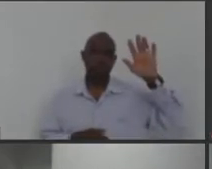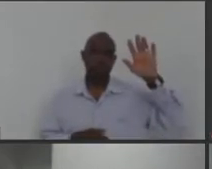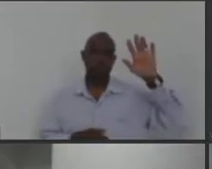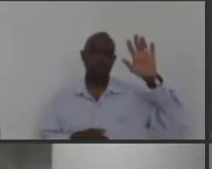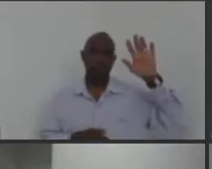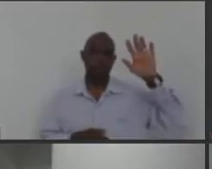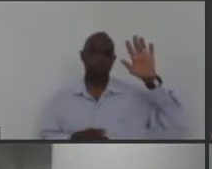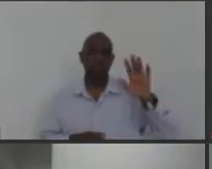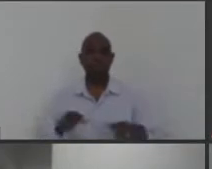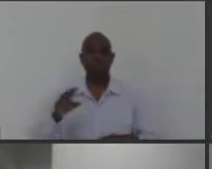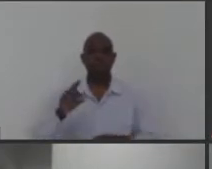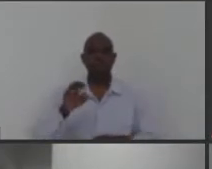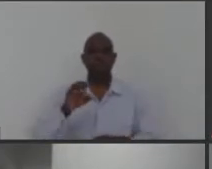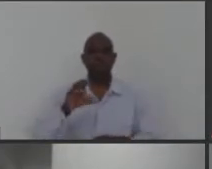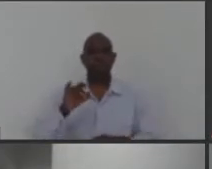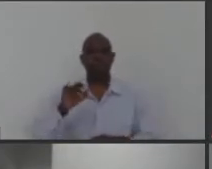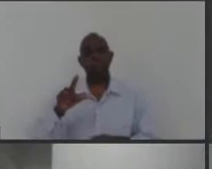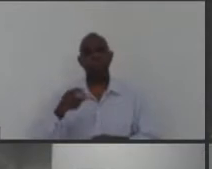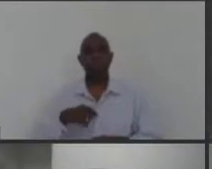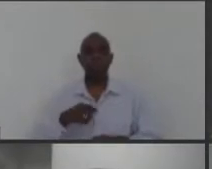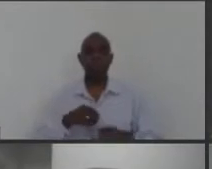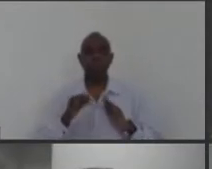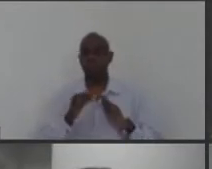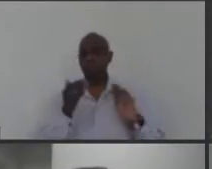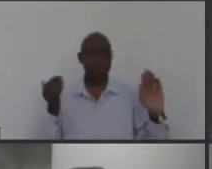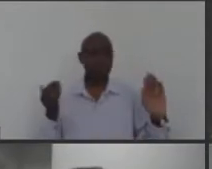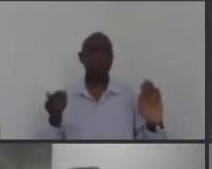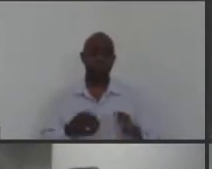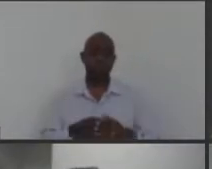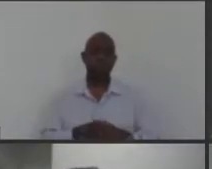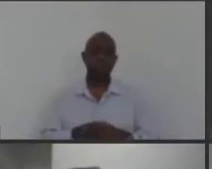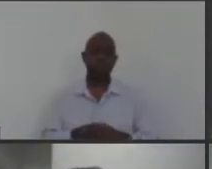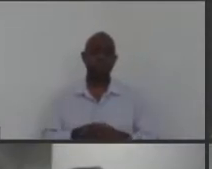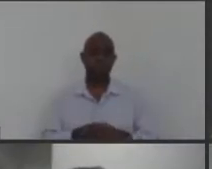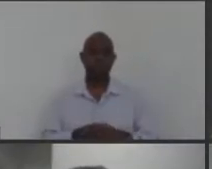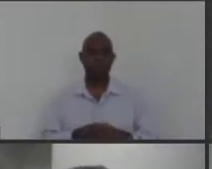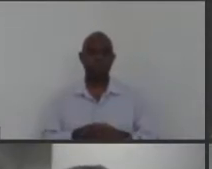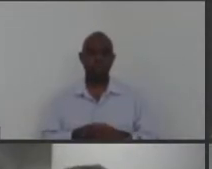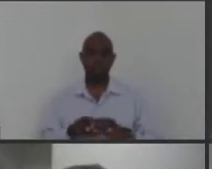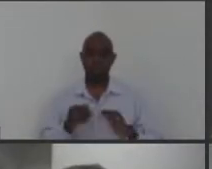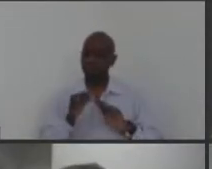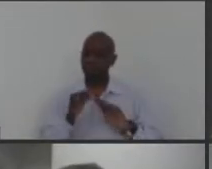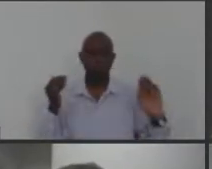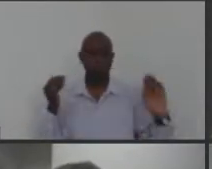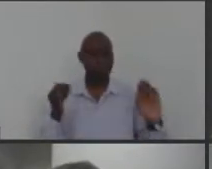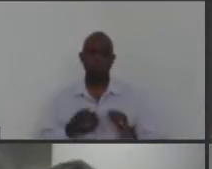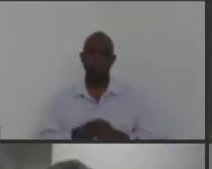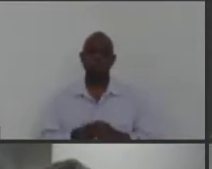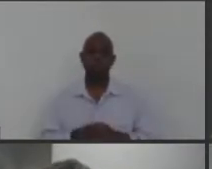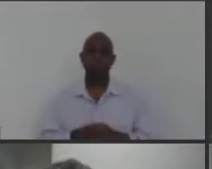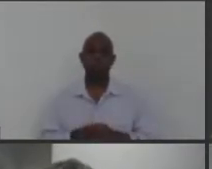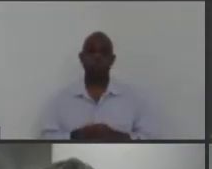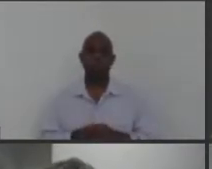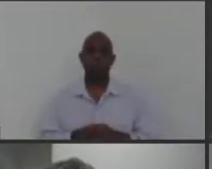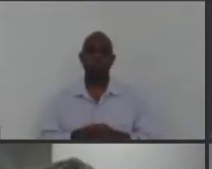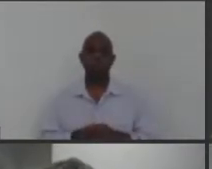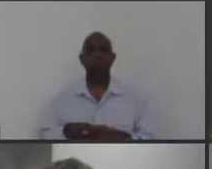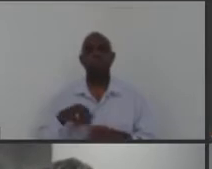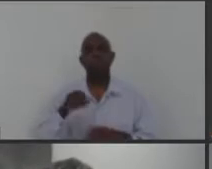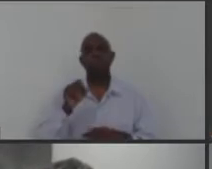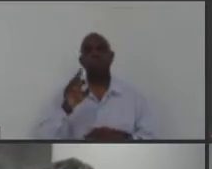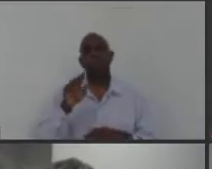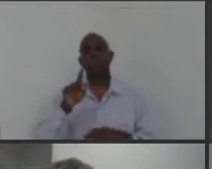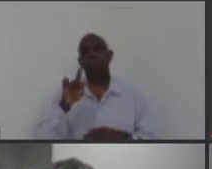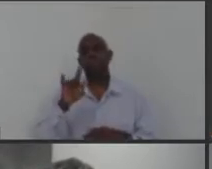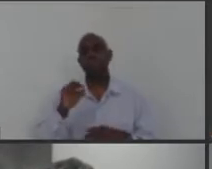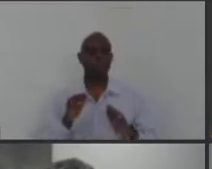Marbrioli. Voto contrário também. Voto questão contrário, presidente. Questão de ordem, vereador Dr. Sérgio. O voto é